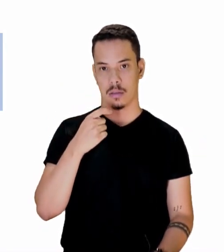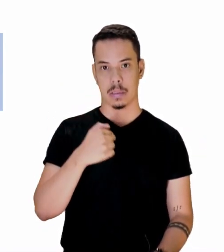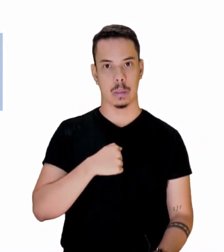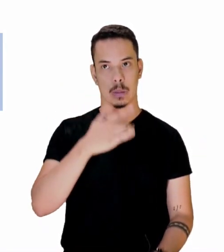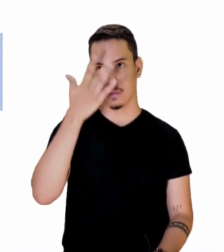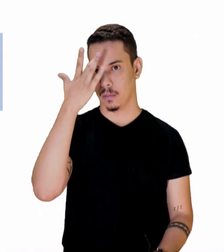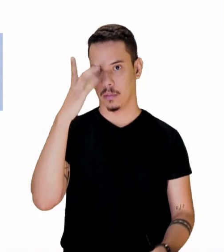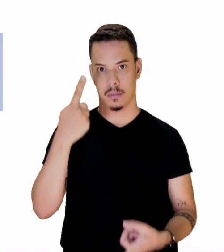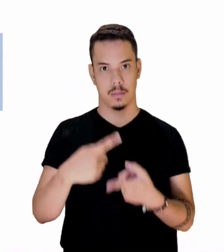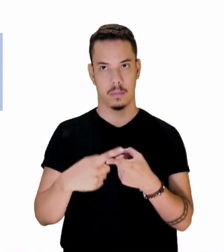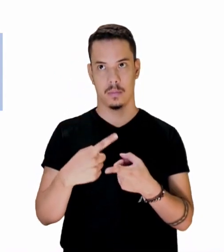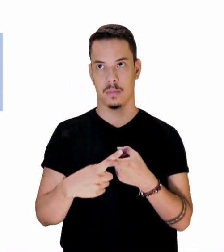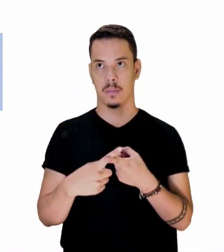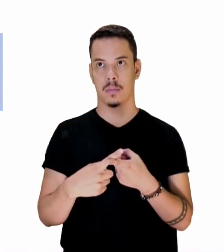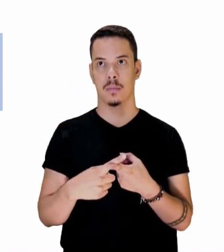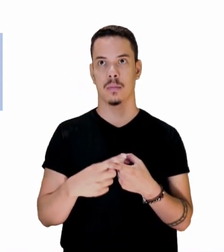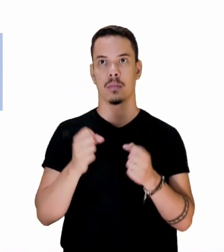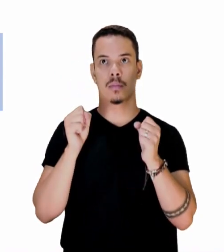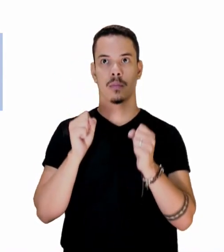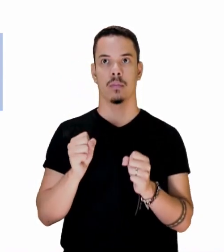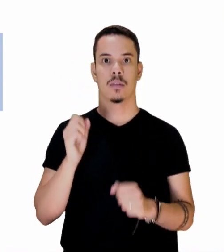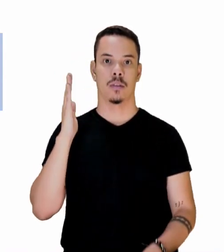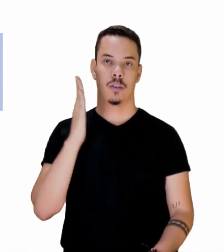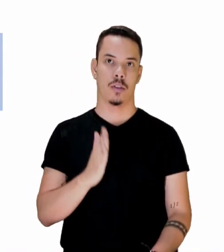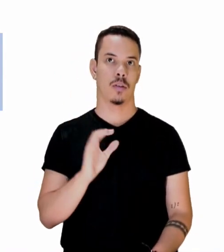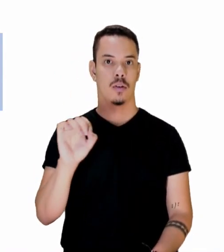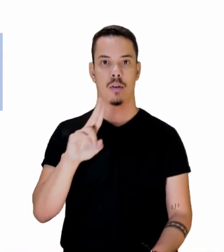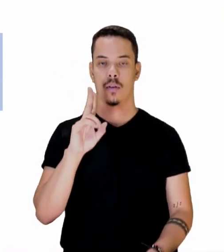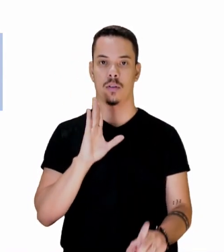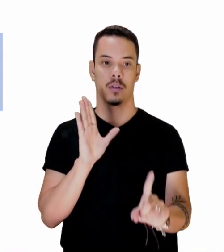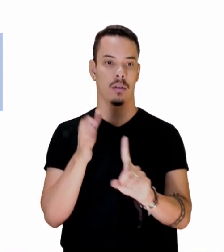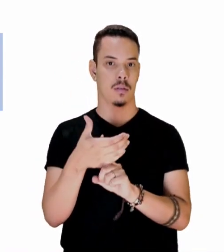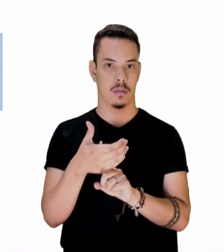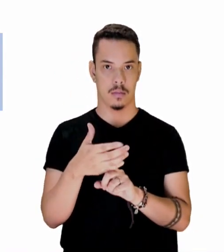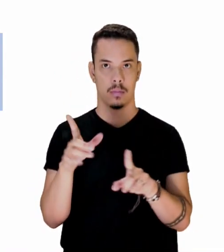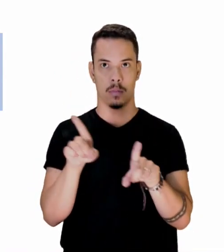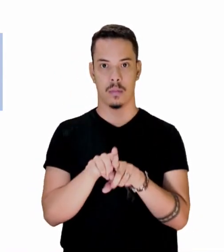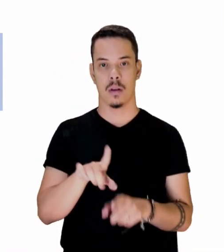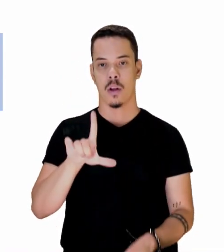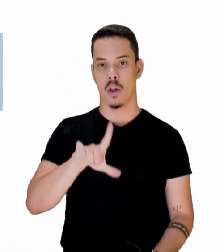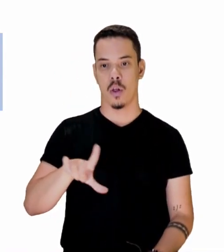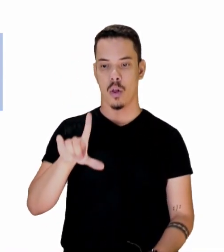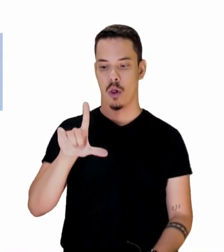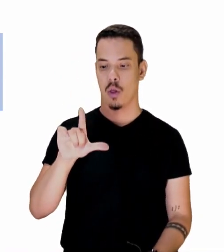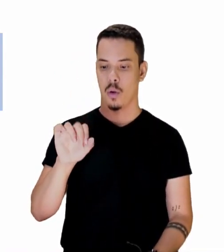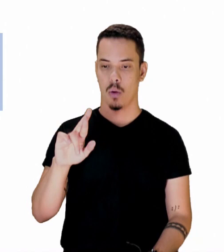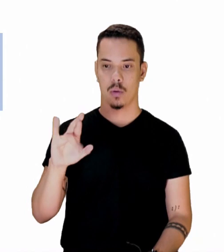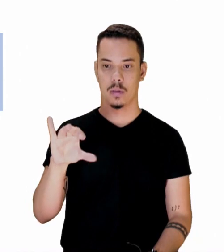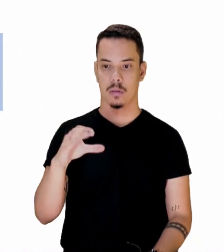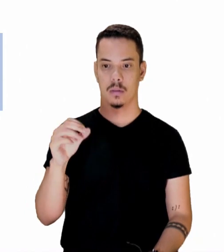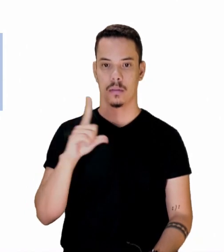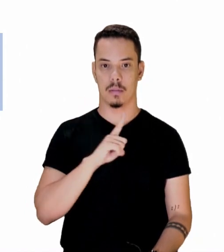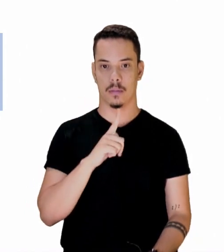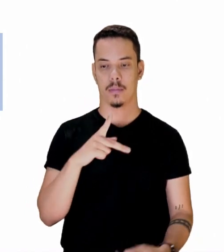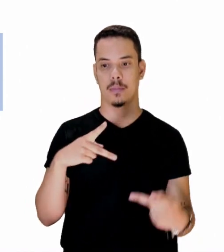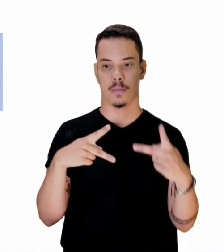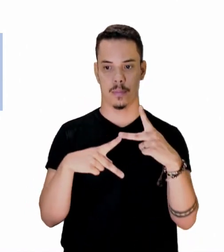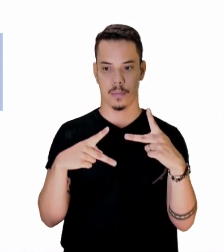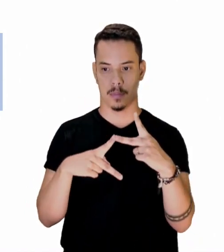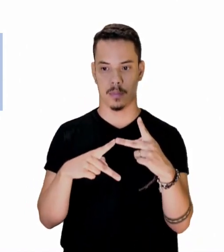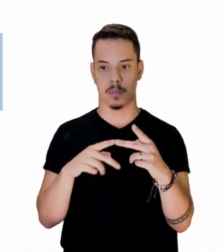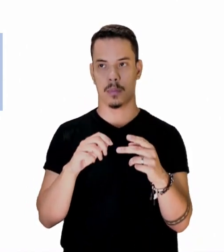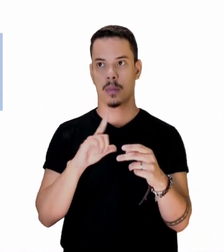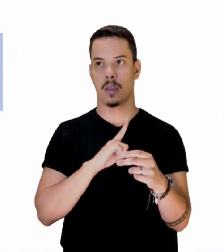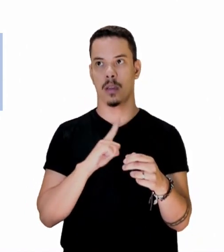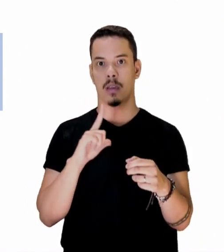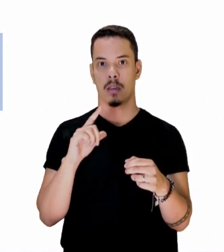ele chorou. Então, ele pode ser direto ou indireto. Nas locuções adverbiais, preposição, substantivo,